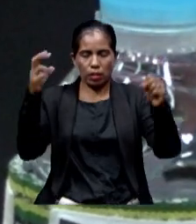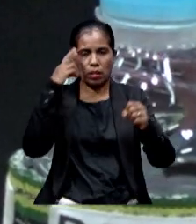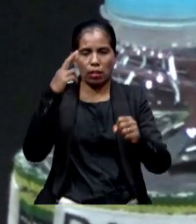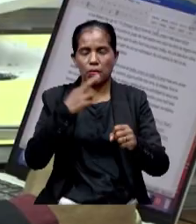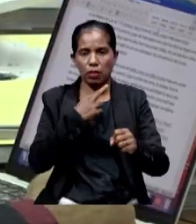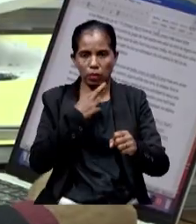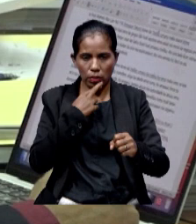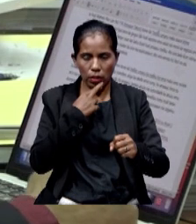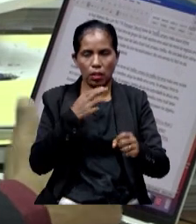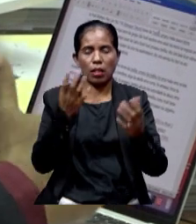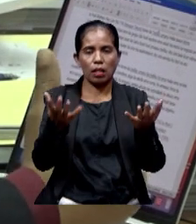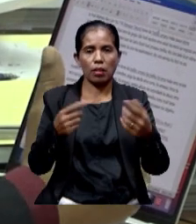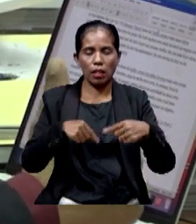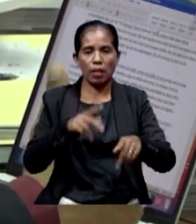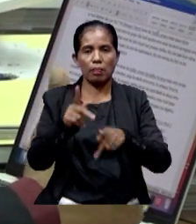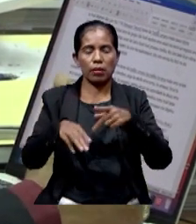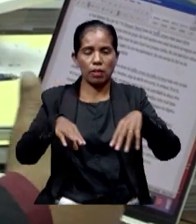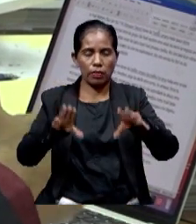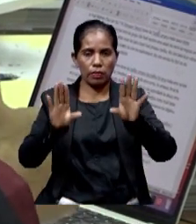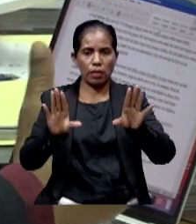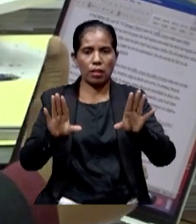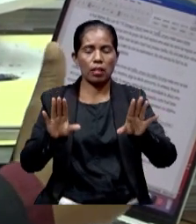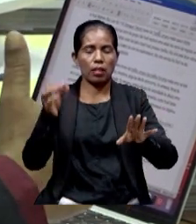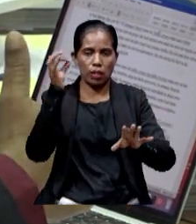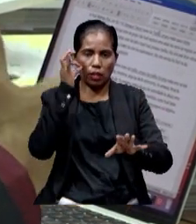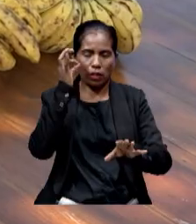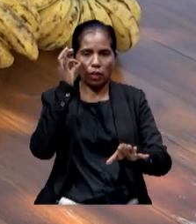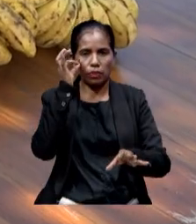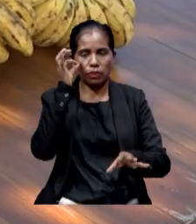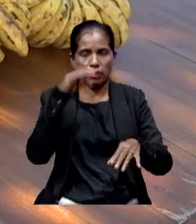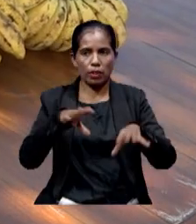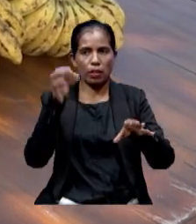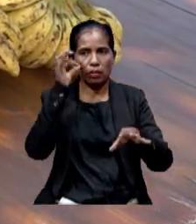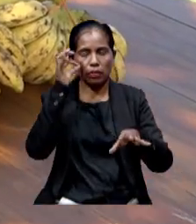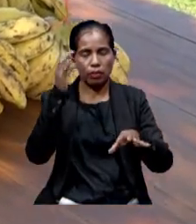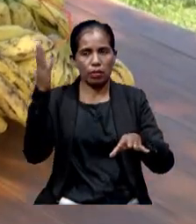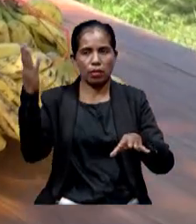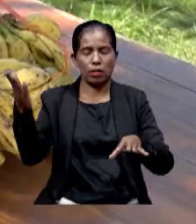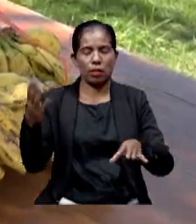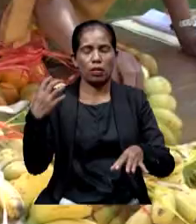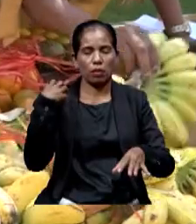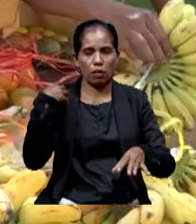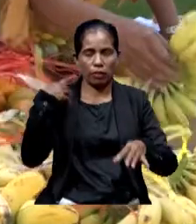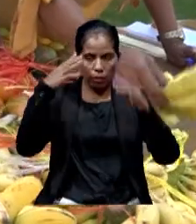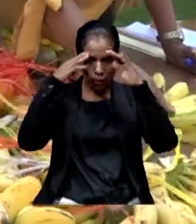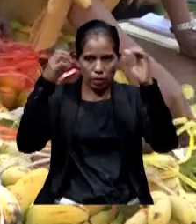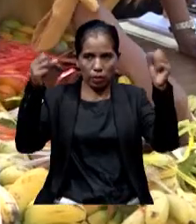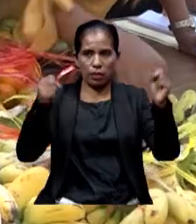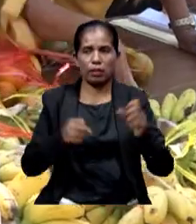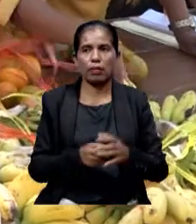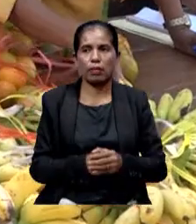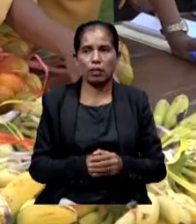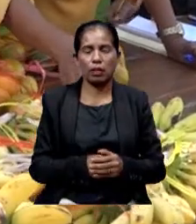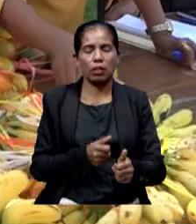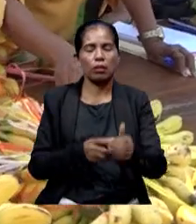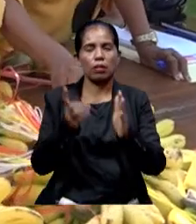Ortan, nebe haruka negociante Eleba Sira, Faan Aifuan e a recinto Palácio Presidente. Tur